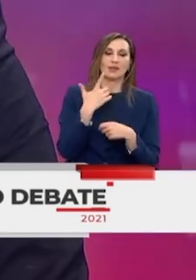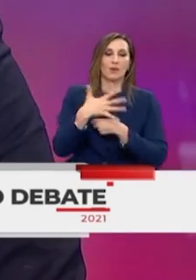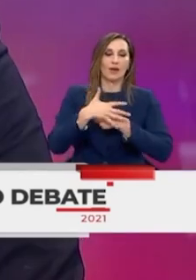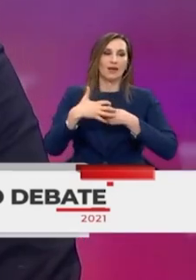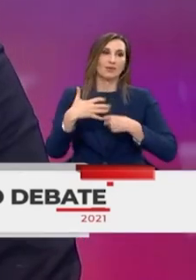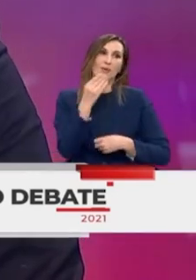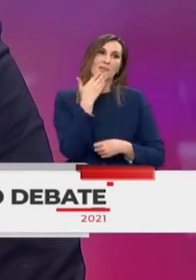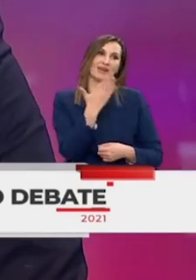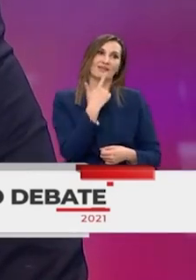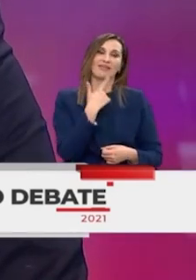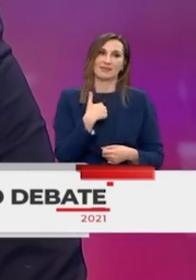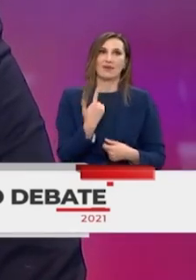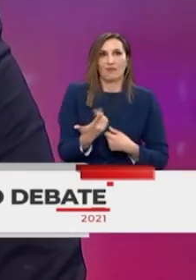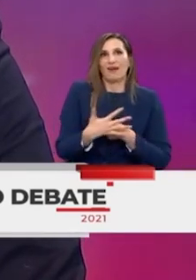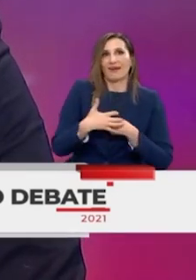gato e